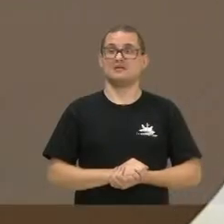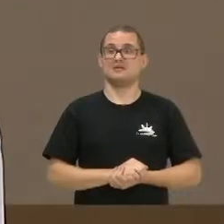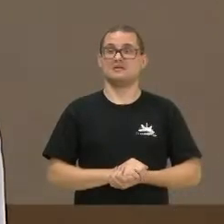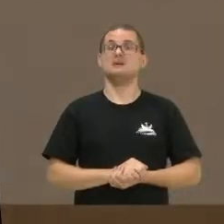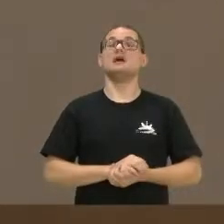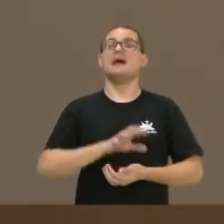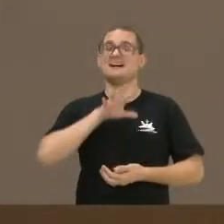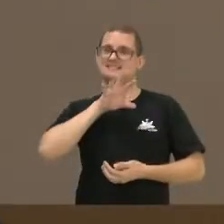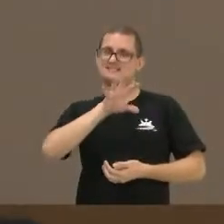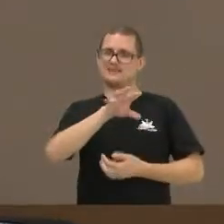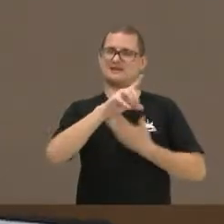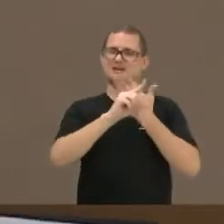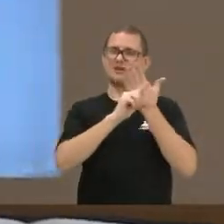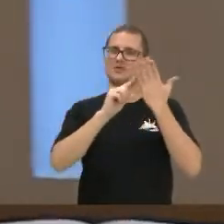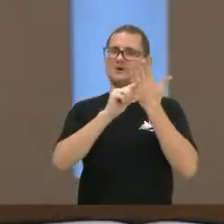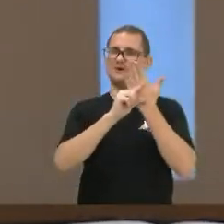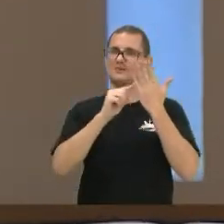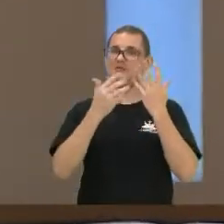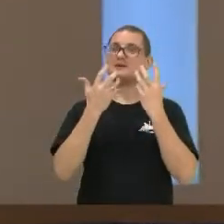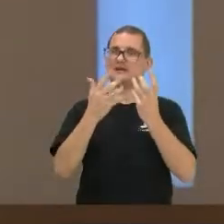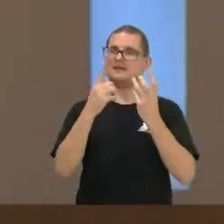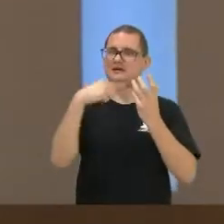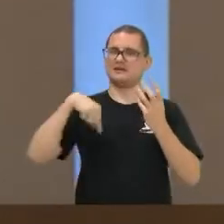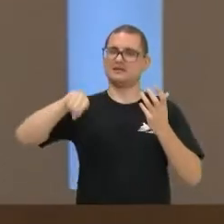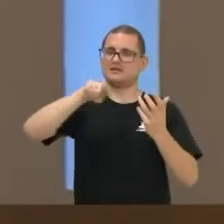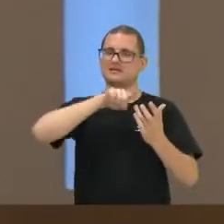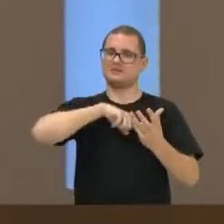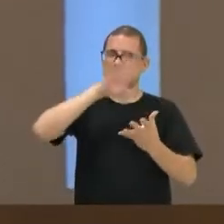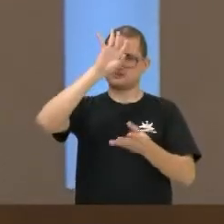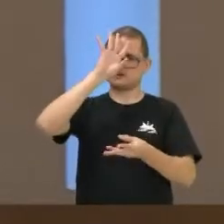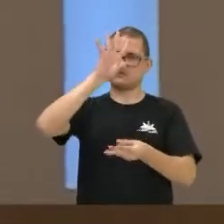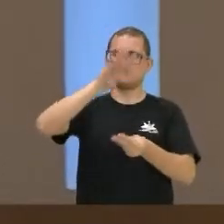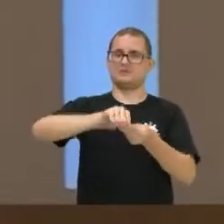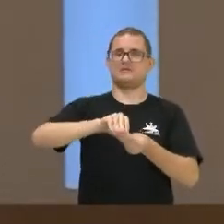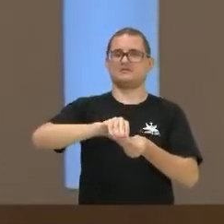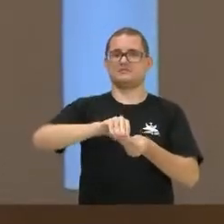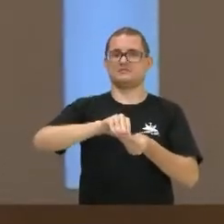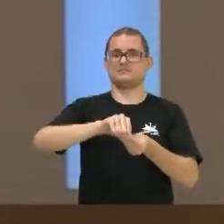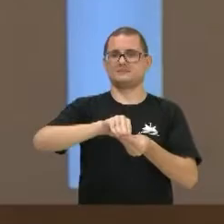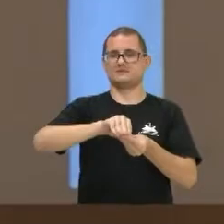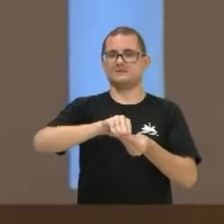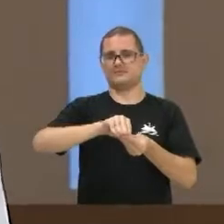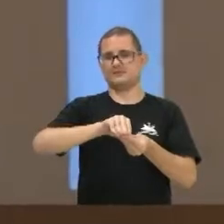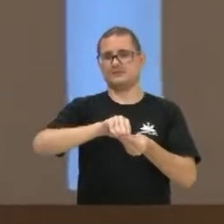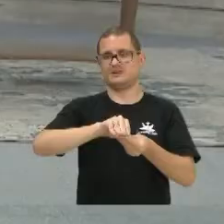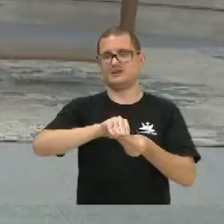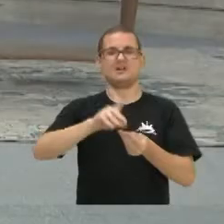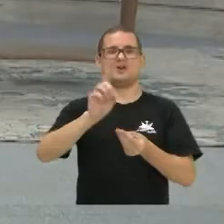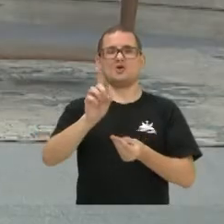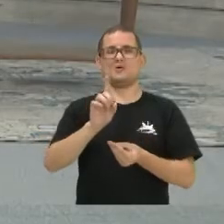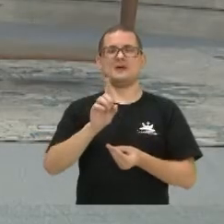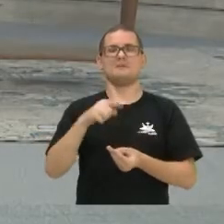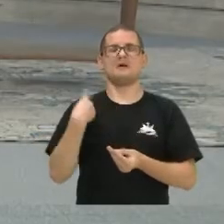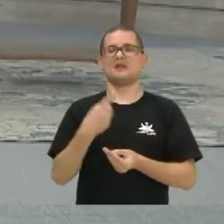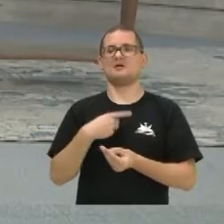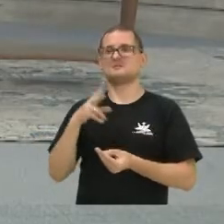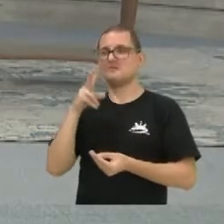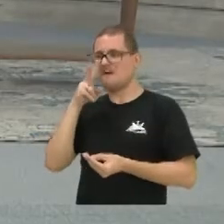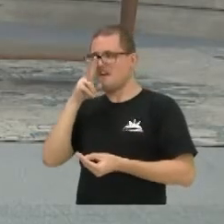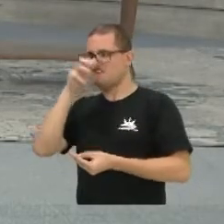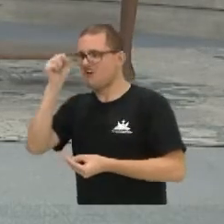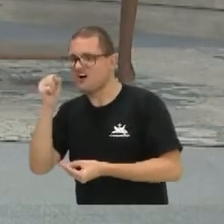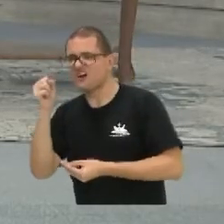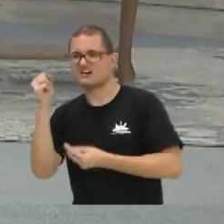autor pretende que o seu leitor compreenda e não é para ser forte